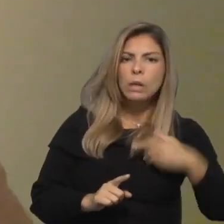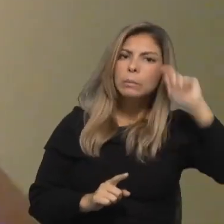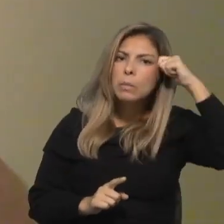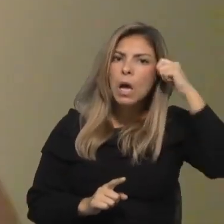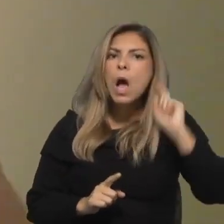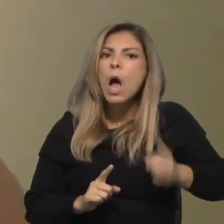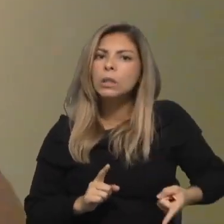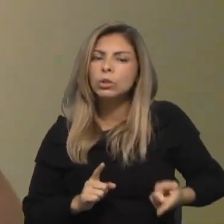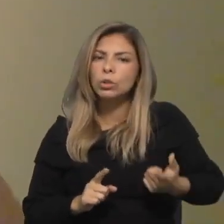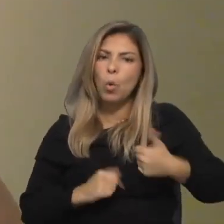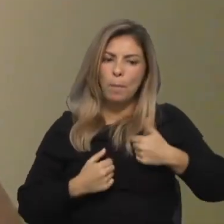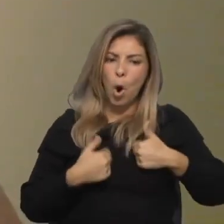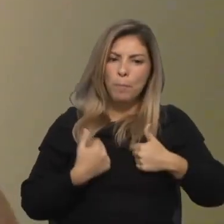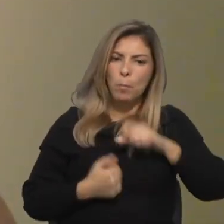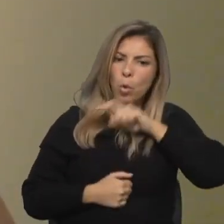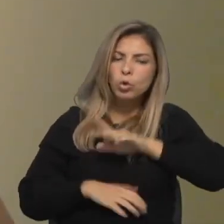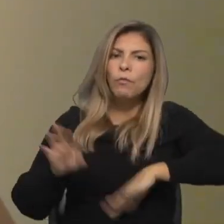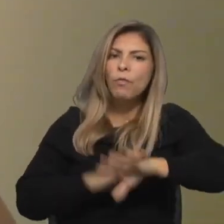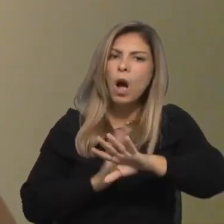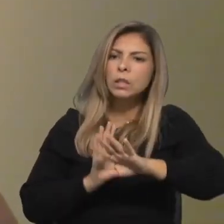fazer pessoalmente e em grupo